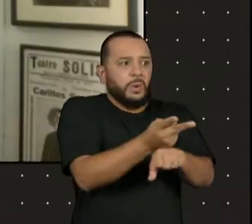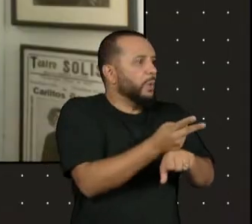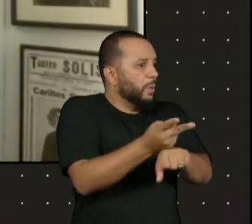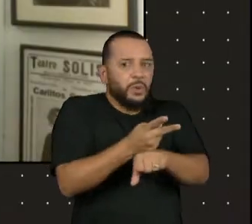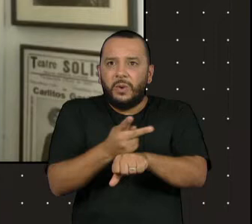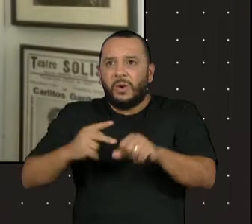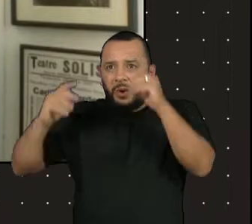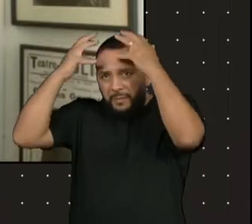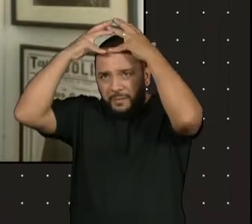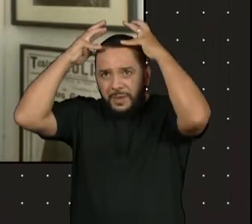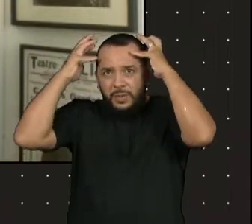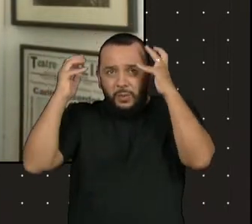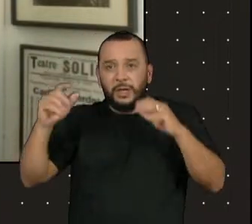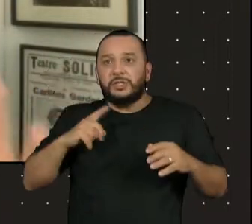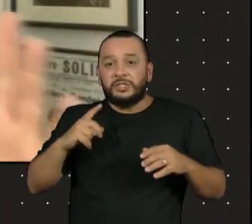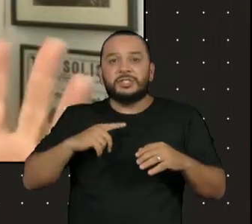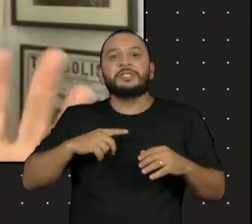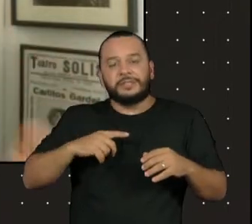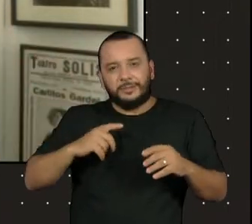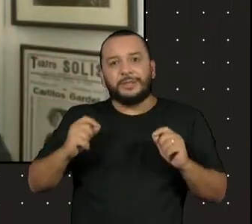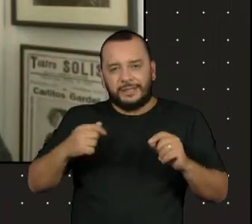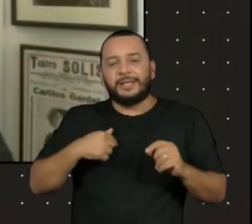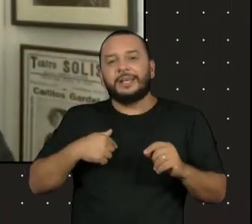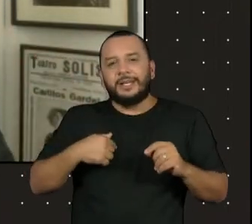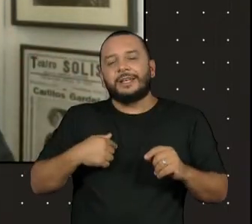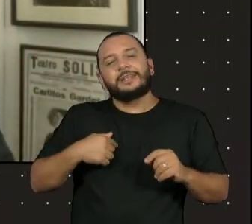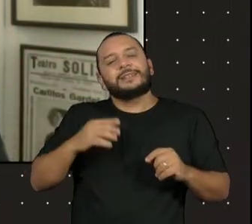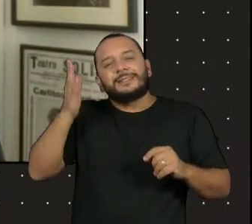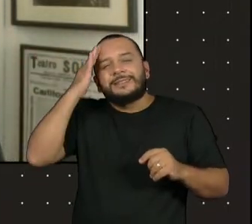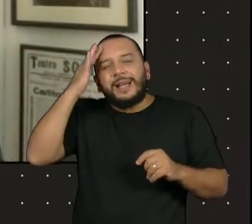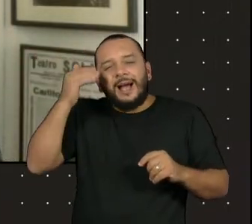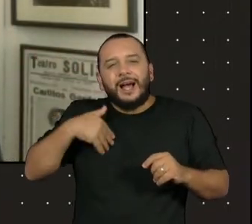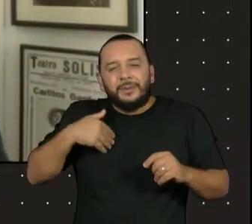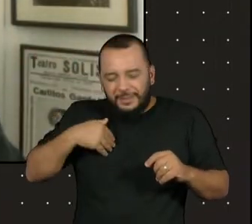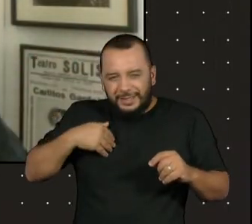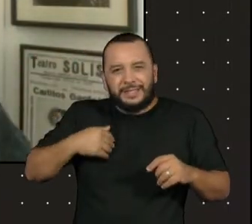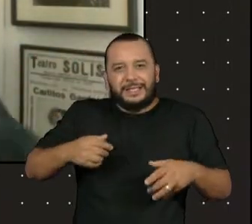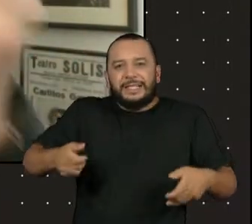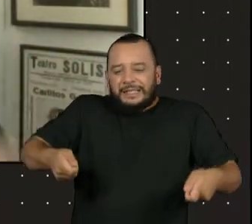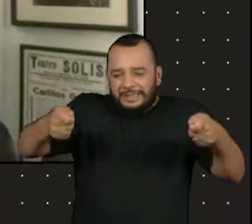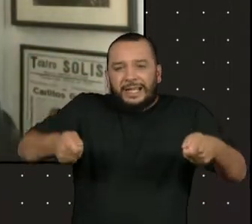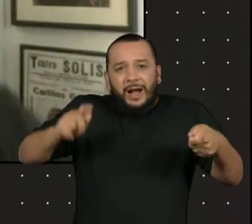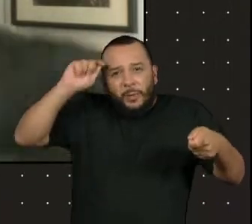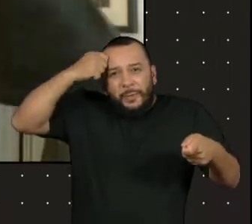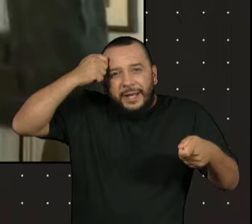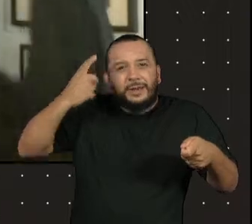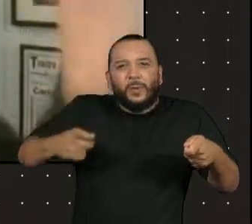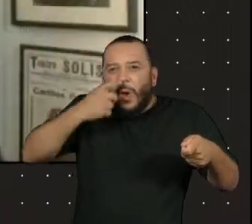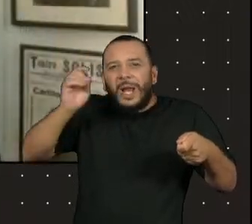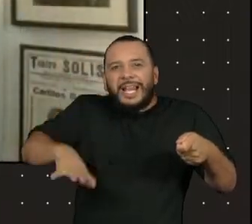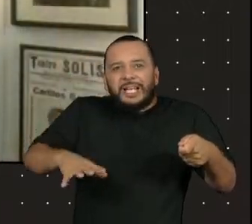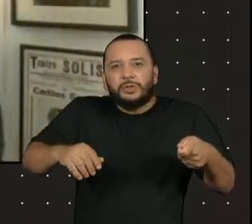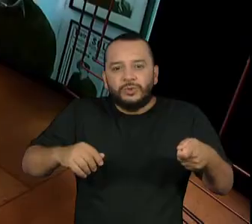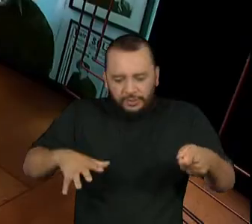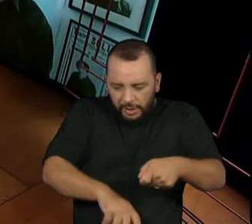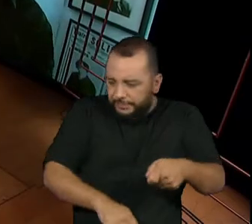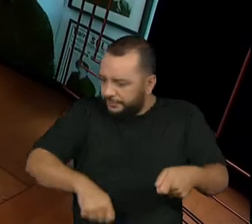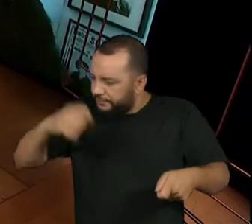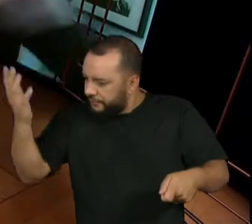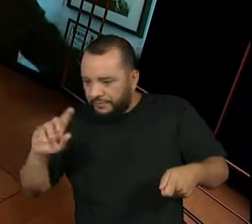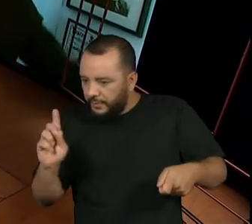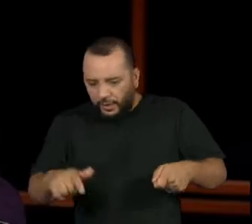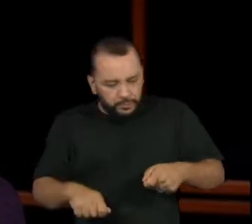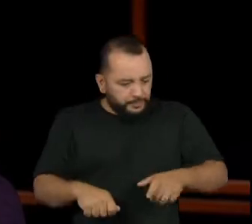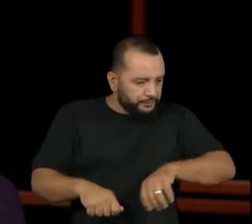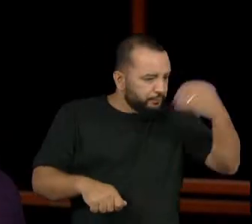maquiagem, pegaram um saco de lixo, não estou brincando, mas peguei saco preto de lixo e começaram a puxar lá de dentro um monte, olhava uma, não, essa